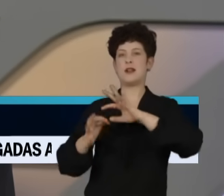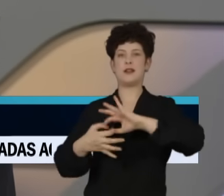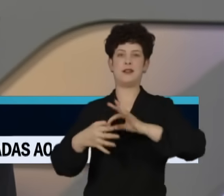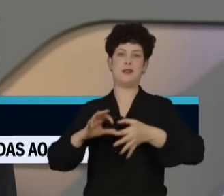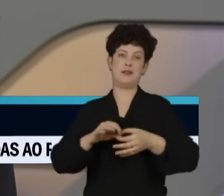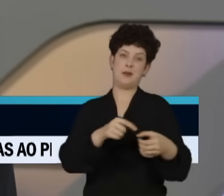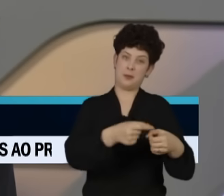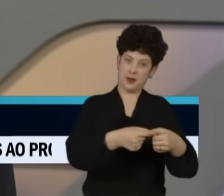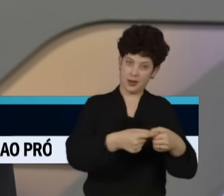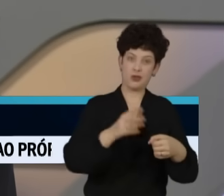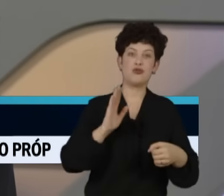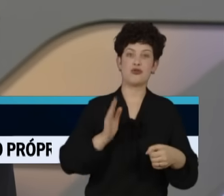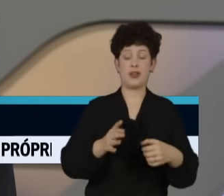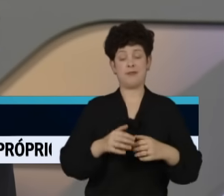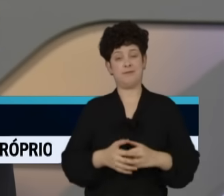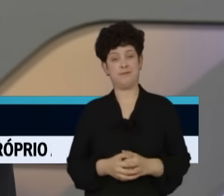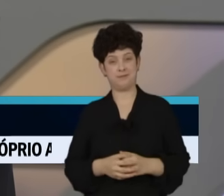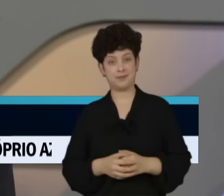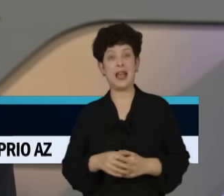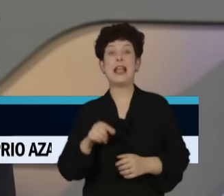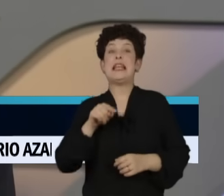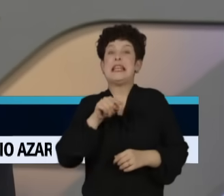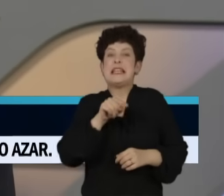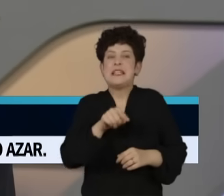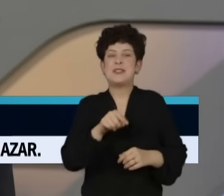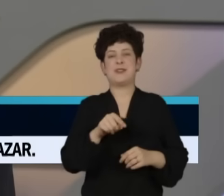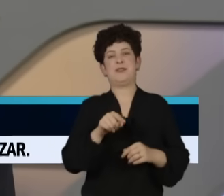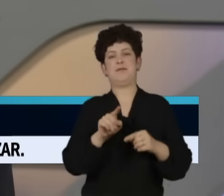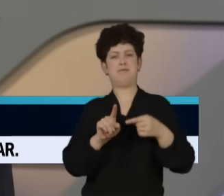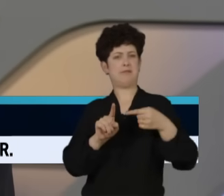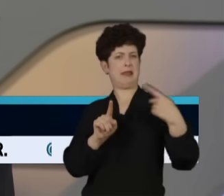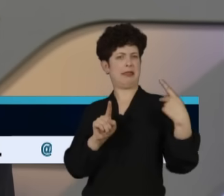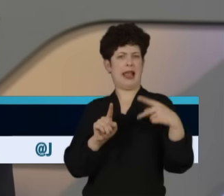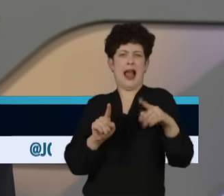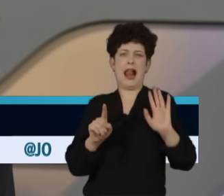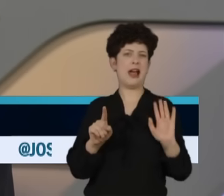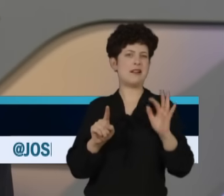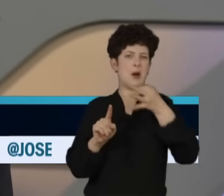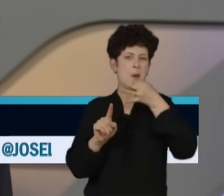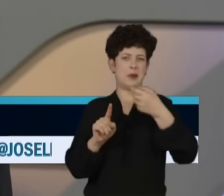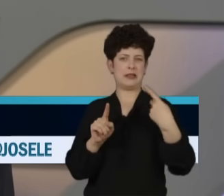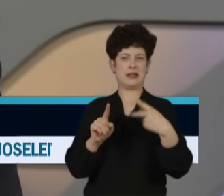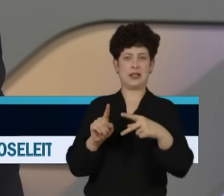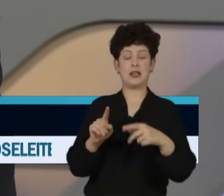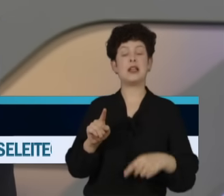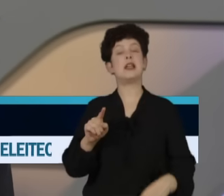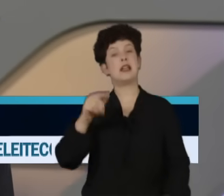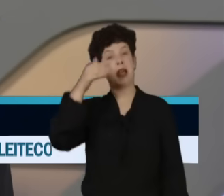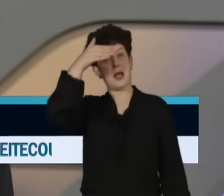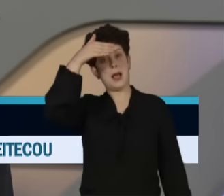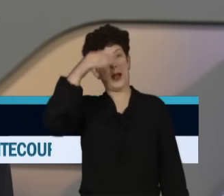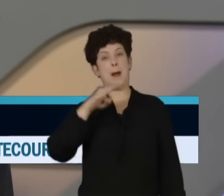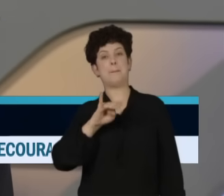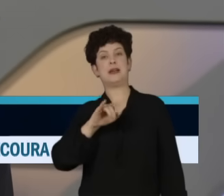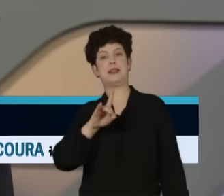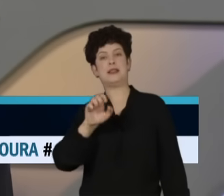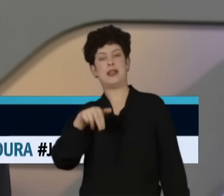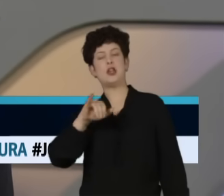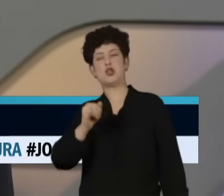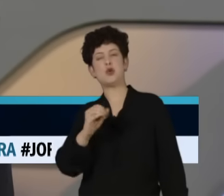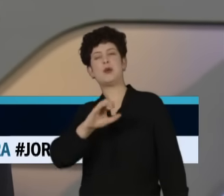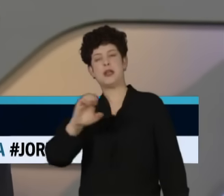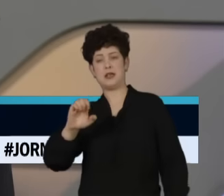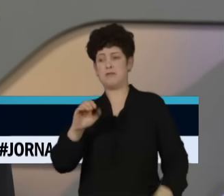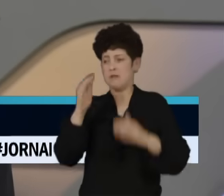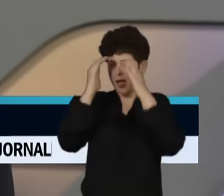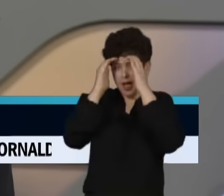Pequim. Eh, e isso foi uma iniciativa dela que o o presidente Joel Biden eh disse que